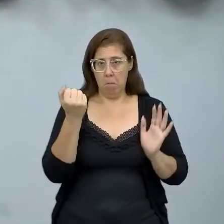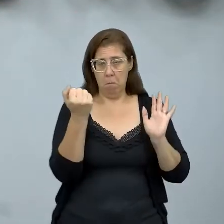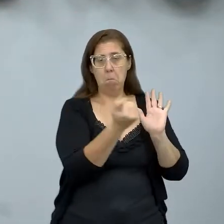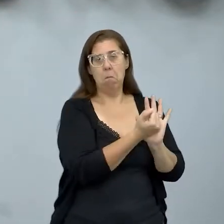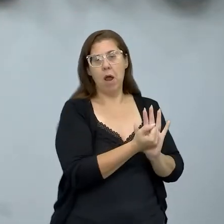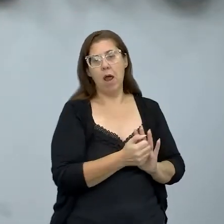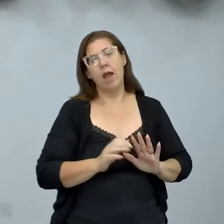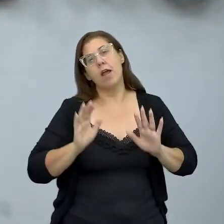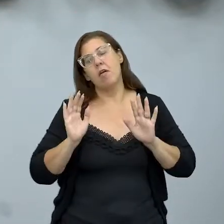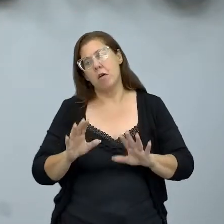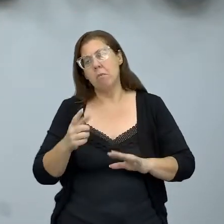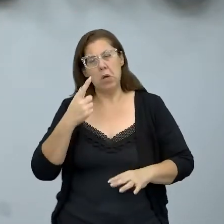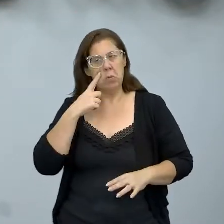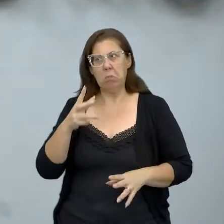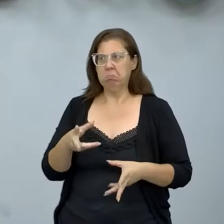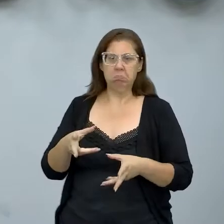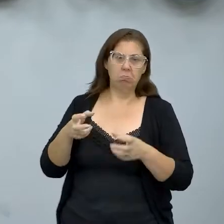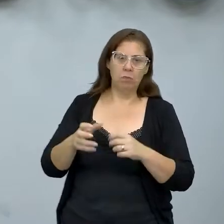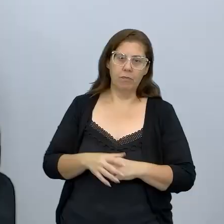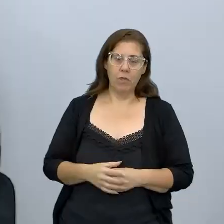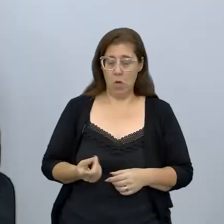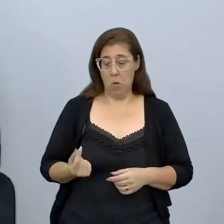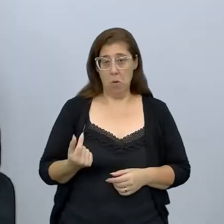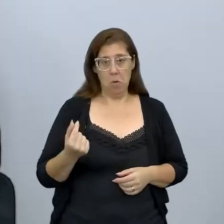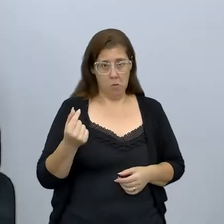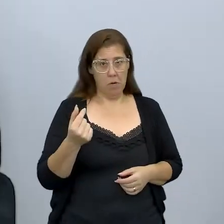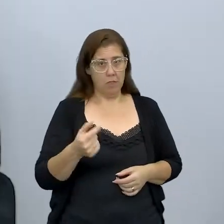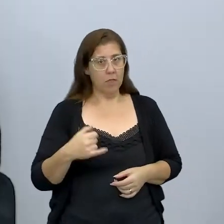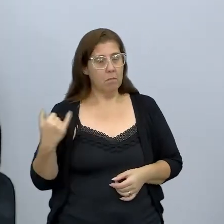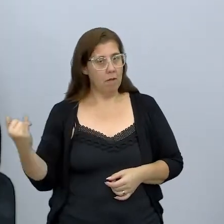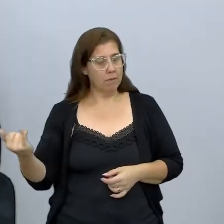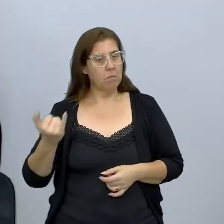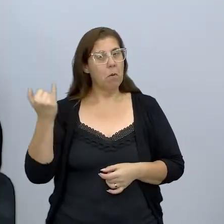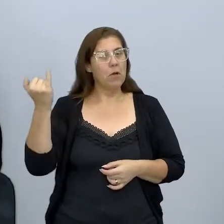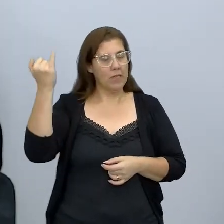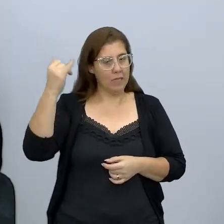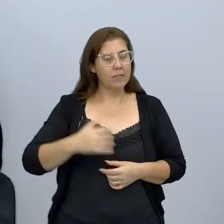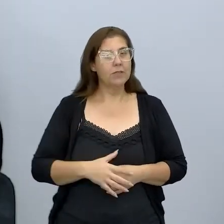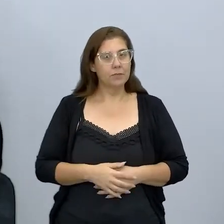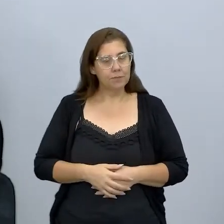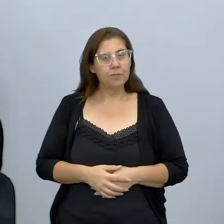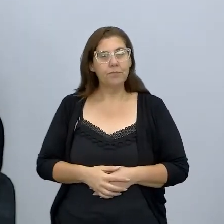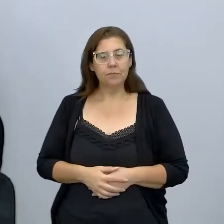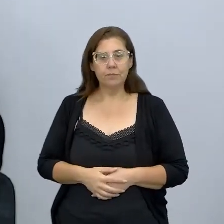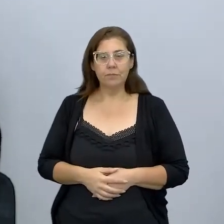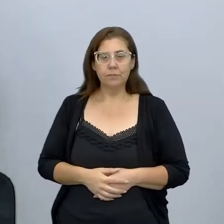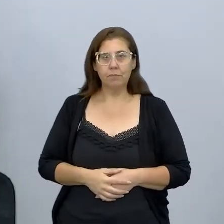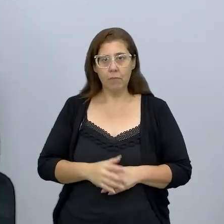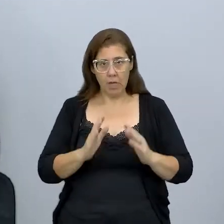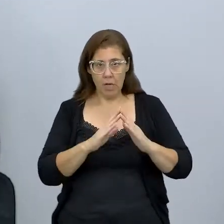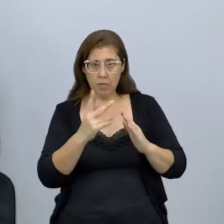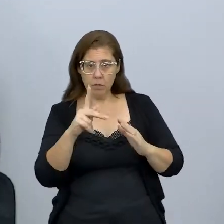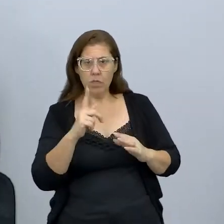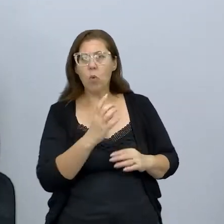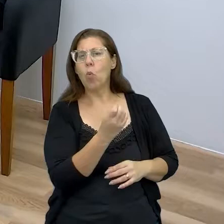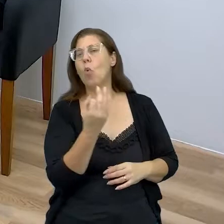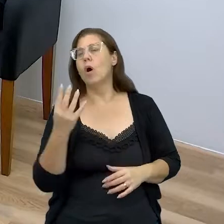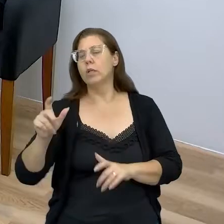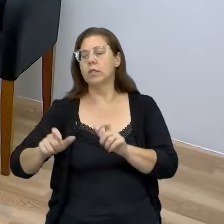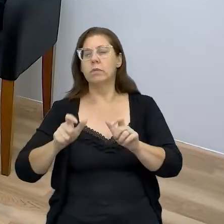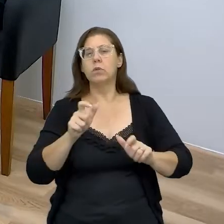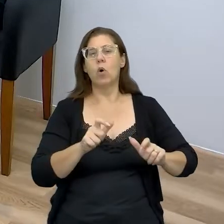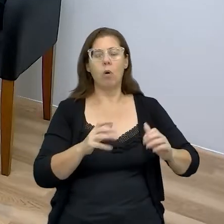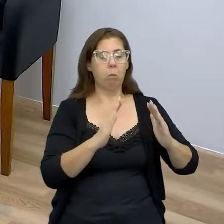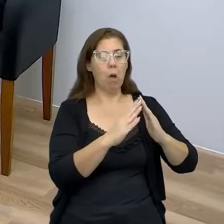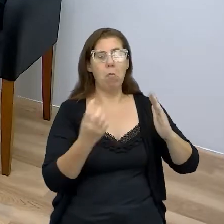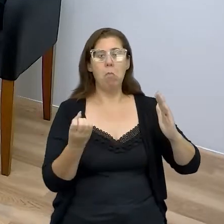preço, mas eu acabo não olhando pra essa parte. O preço é o mais... Acaba sendo mais o impactante. É. E na sua casa tem quantas pessoas? Quem